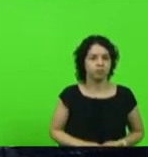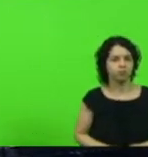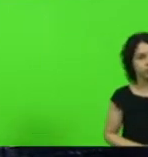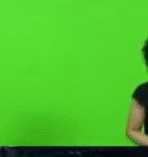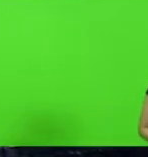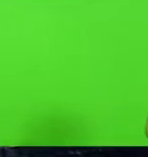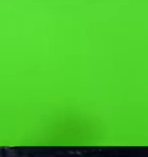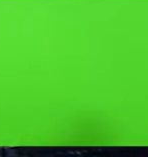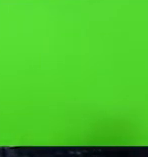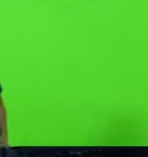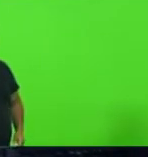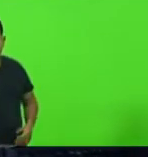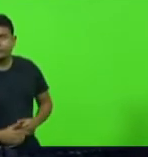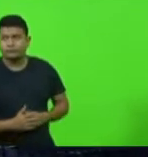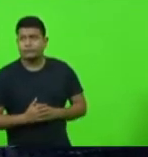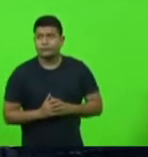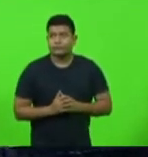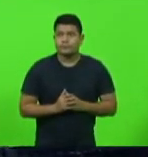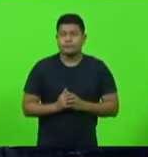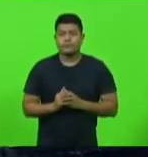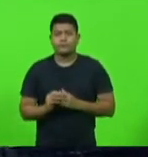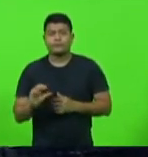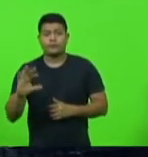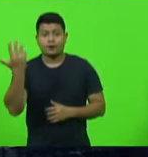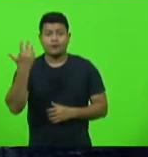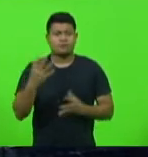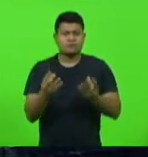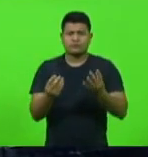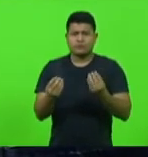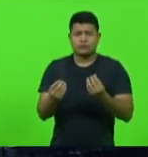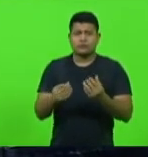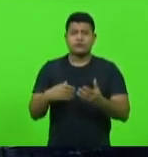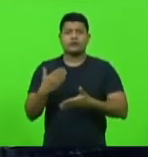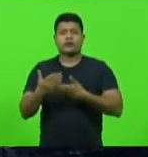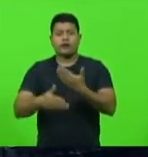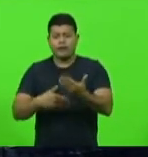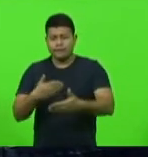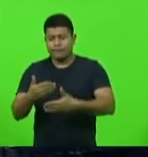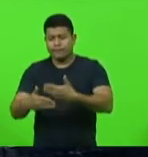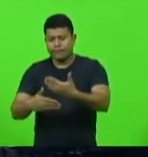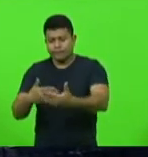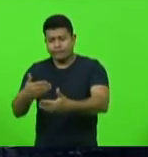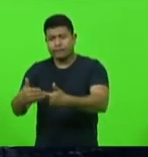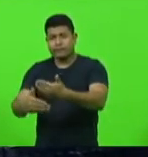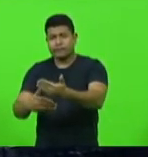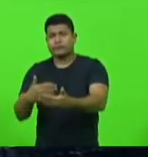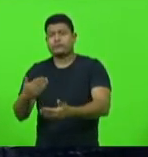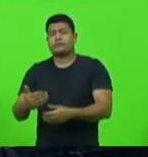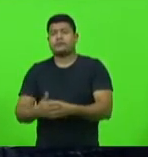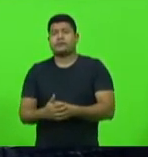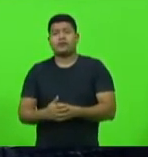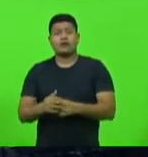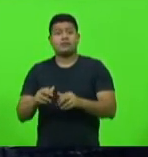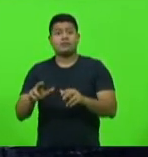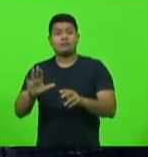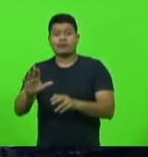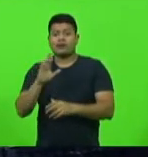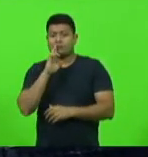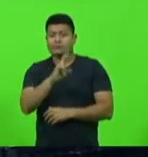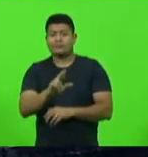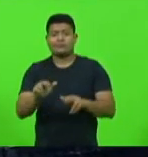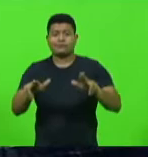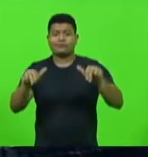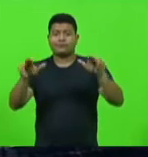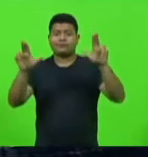que é muito comum na administração pública, vai se prorrogando, se prorrogando, se prorrogando, e nunca se explica nada. Se